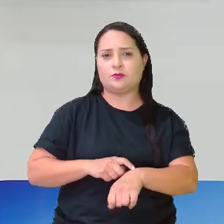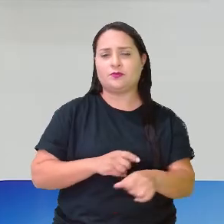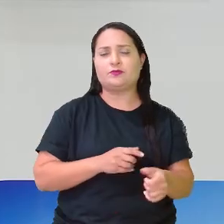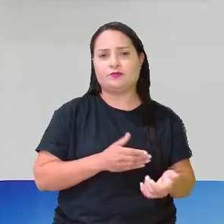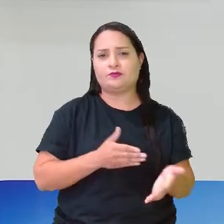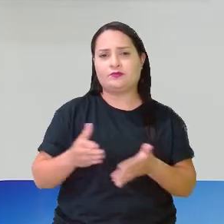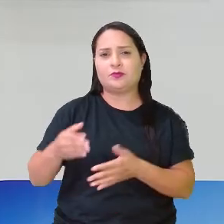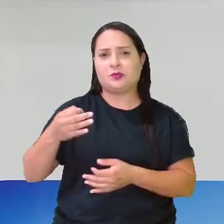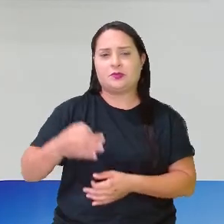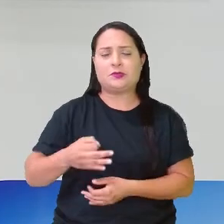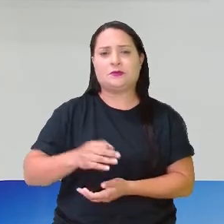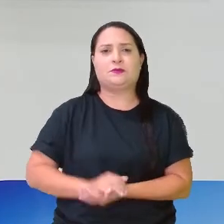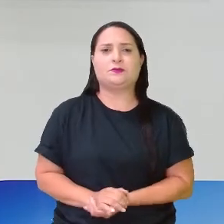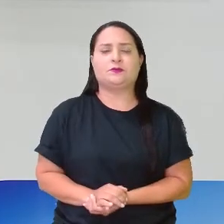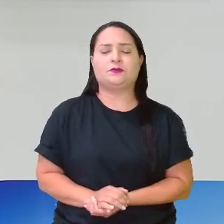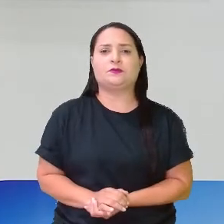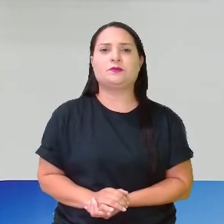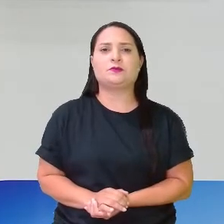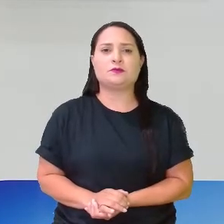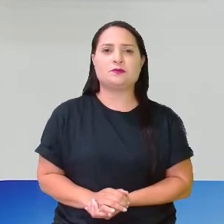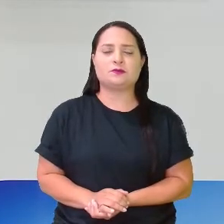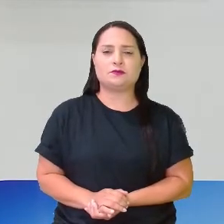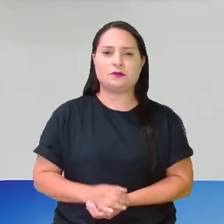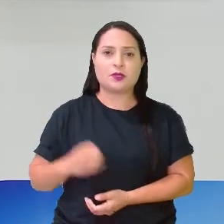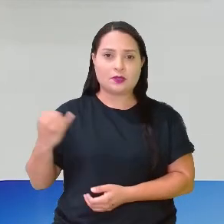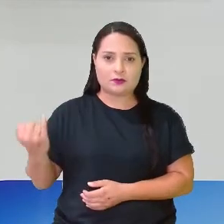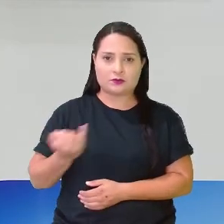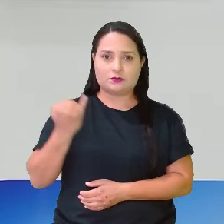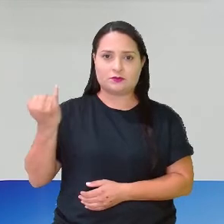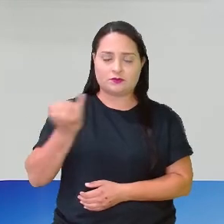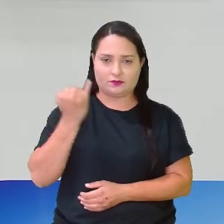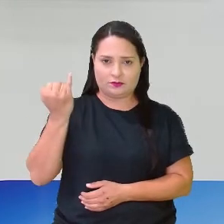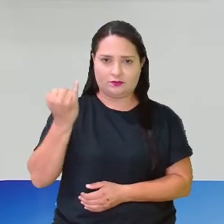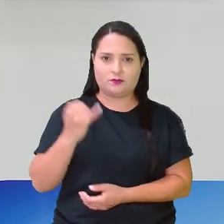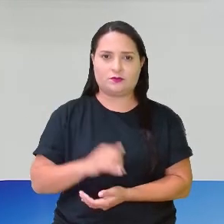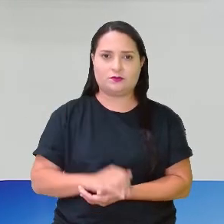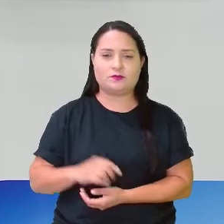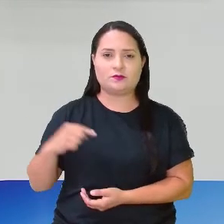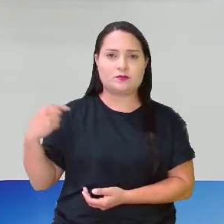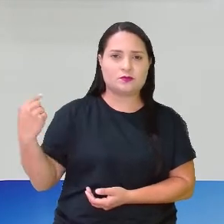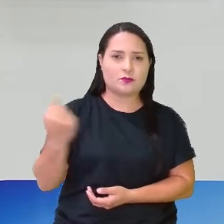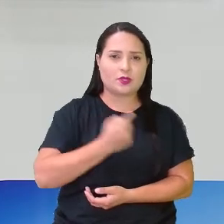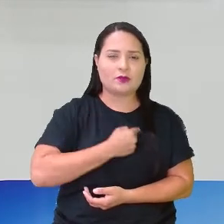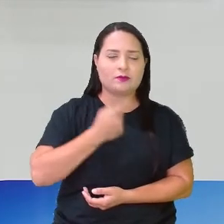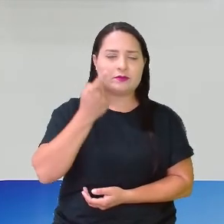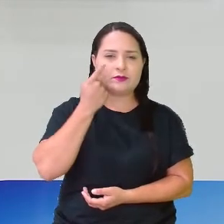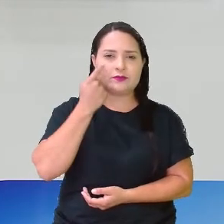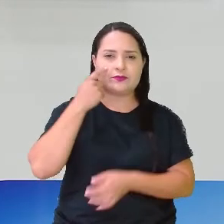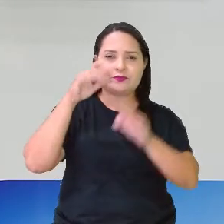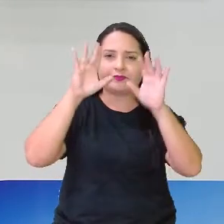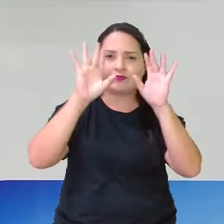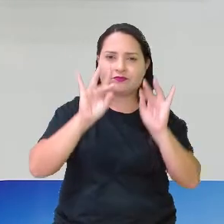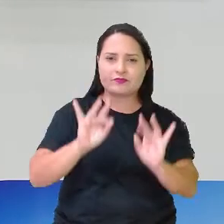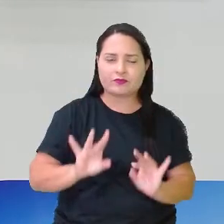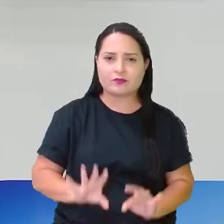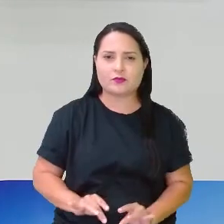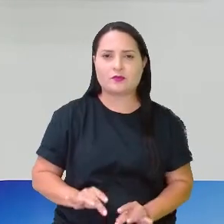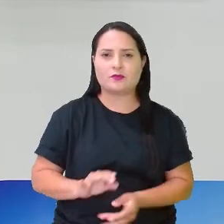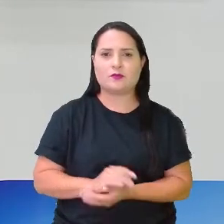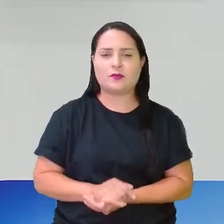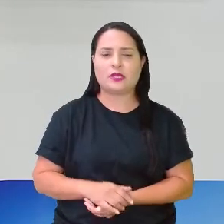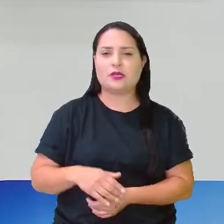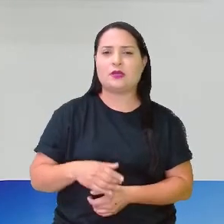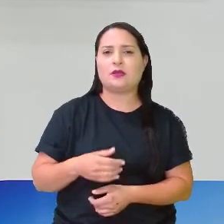adequada. Então, é muito importante que a gente preste atenção nesses detalhes, né? A gente fazer